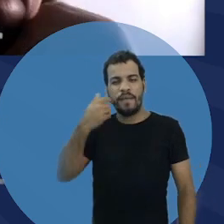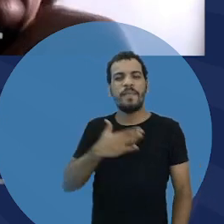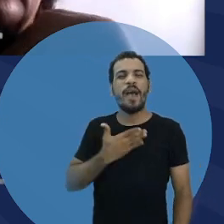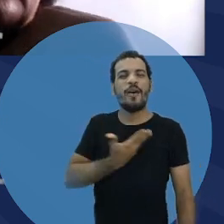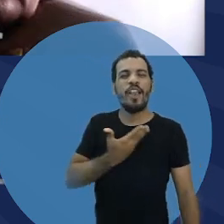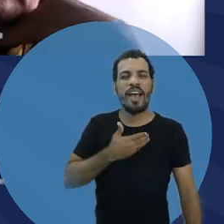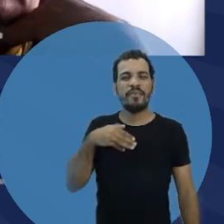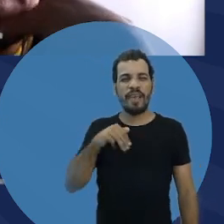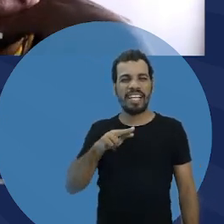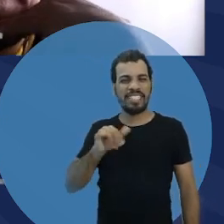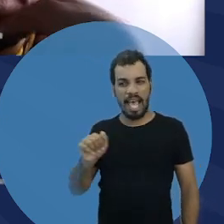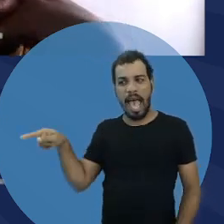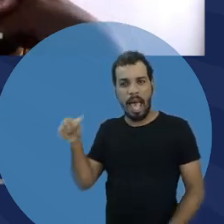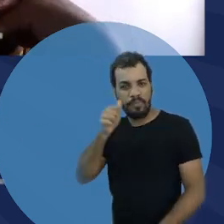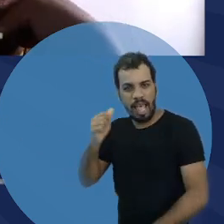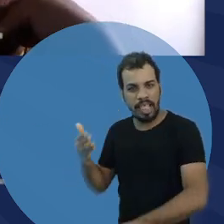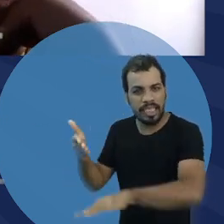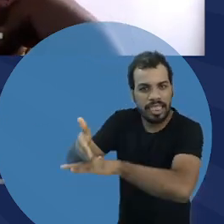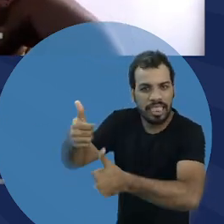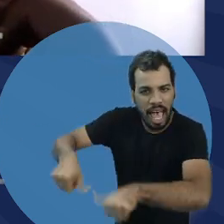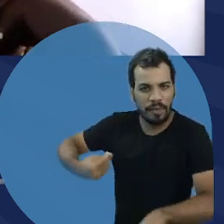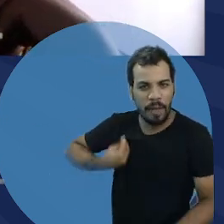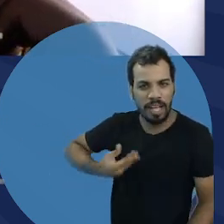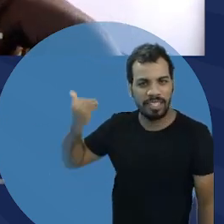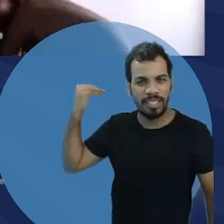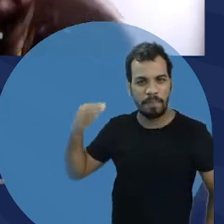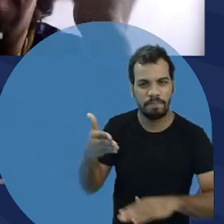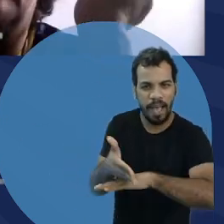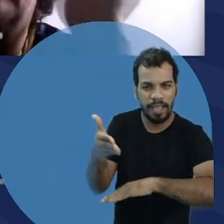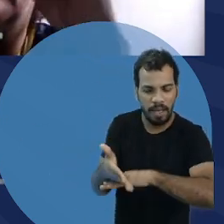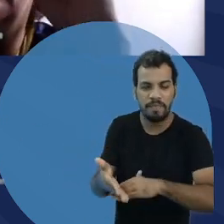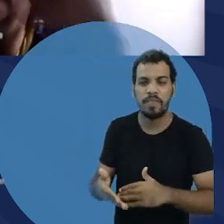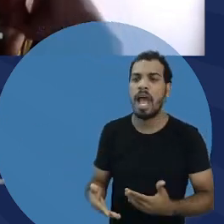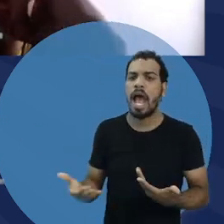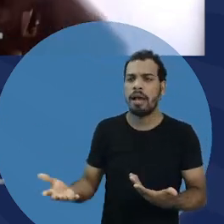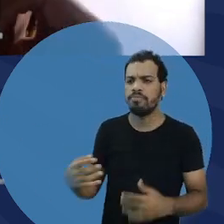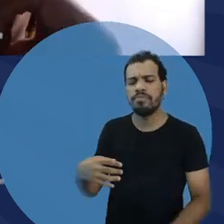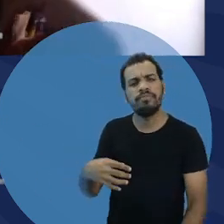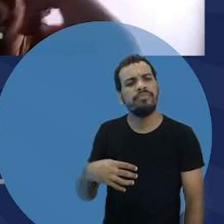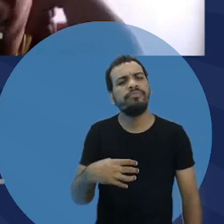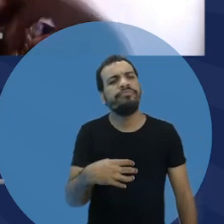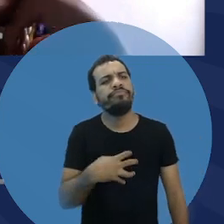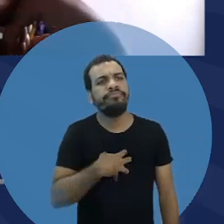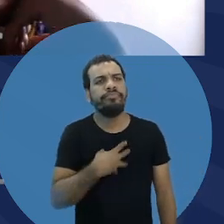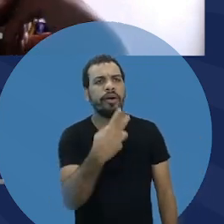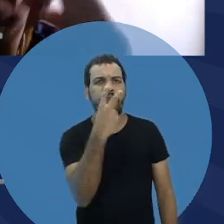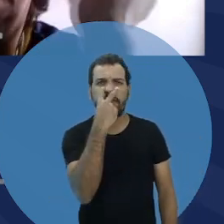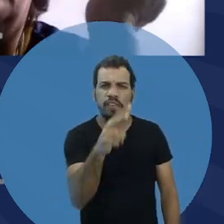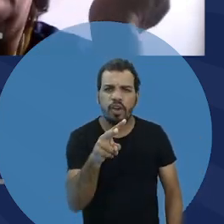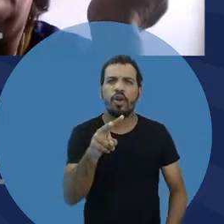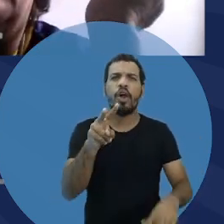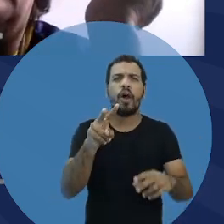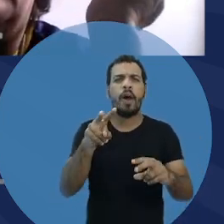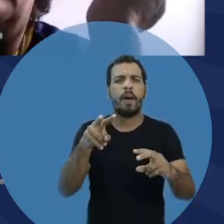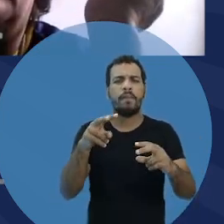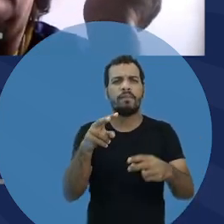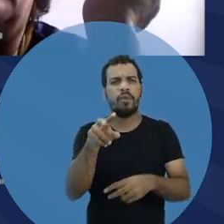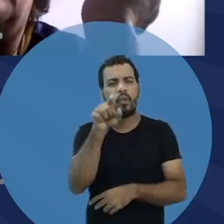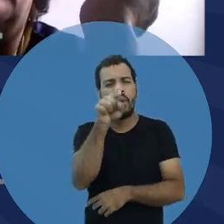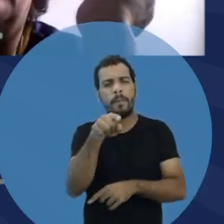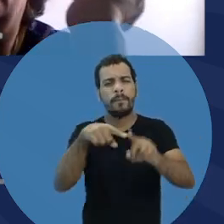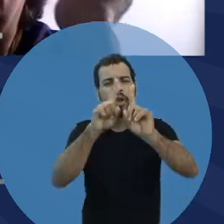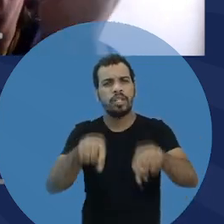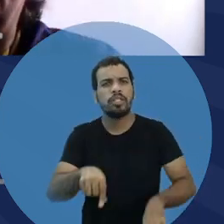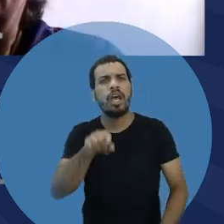que assim como eu, né, que se sentiu mobilizada, se sentiu contemplada, né, por